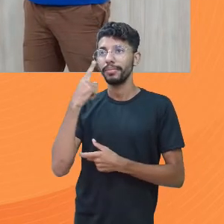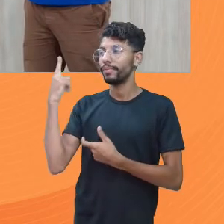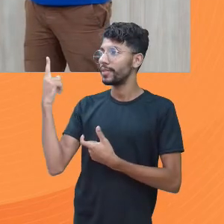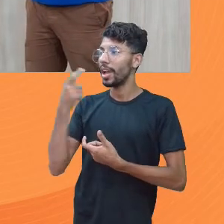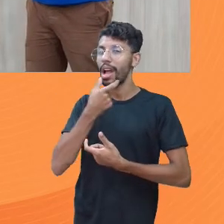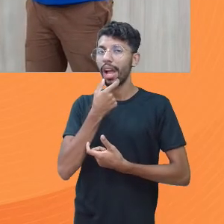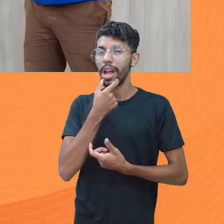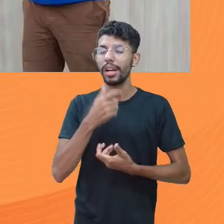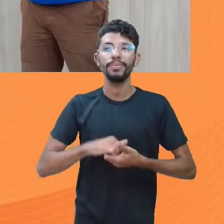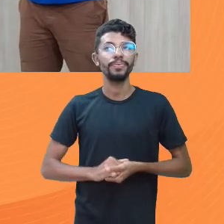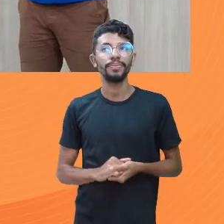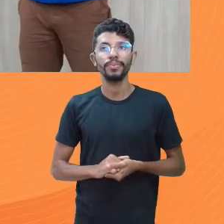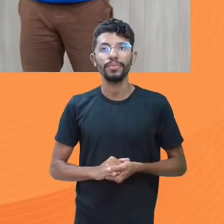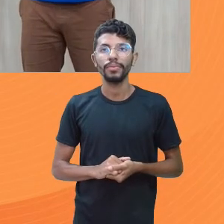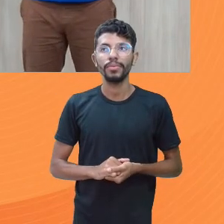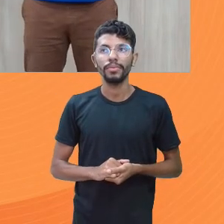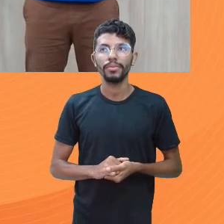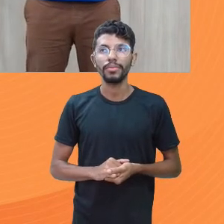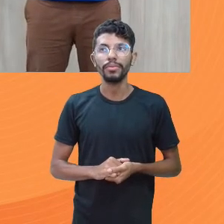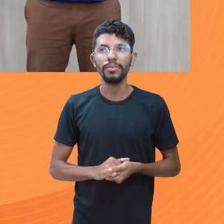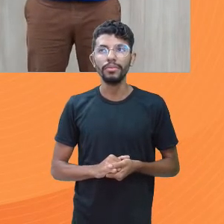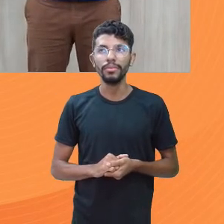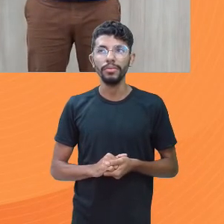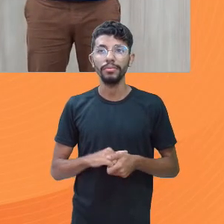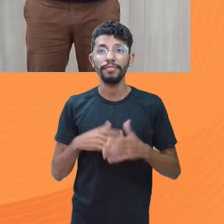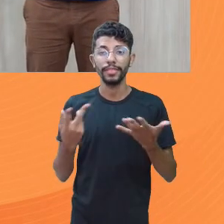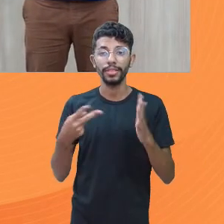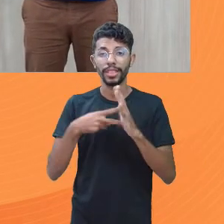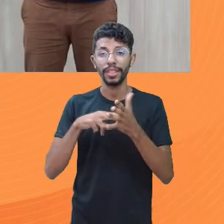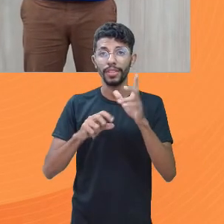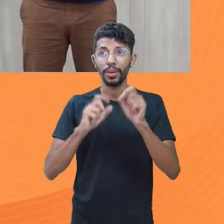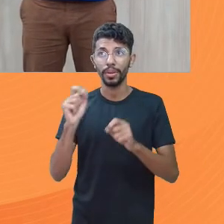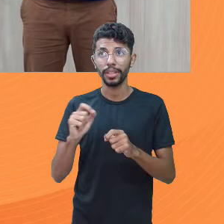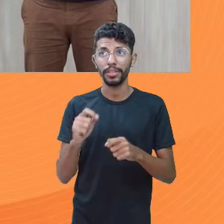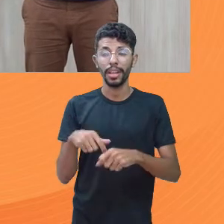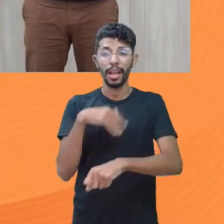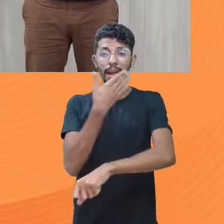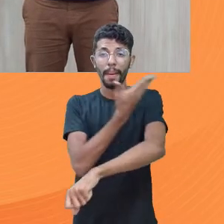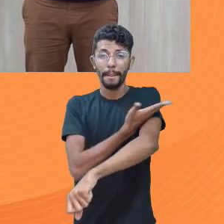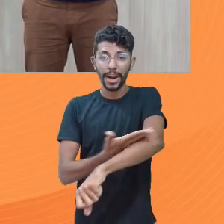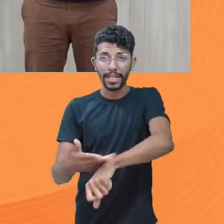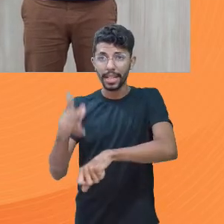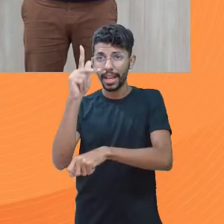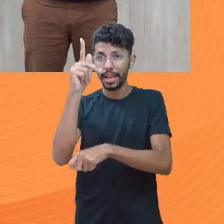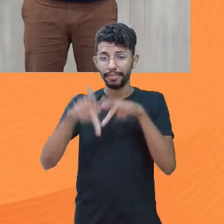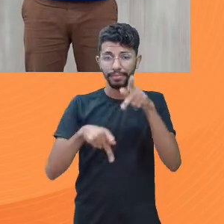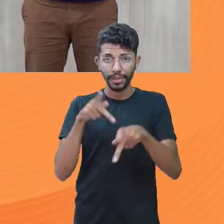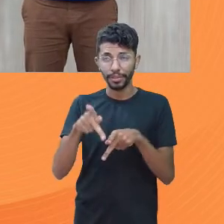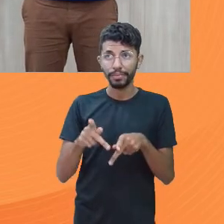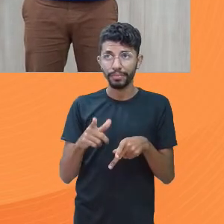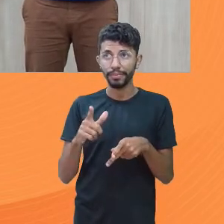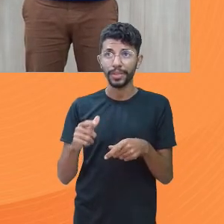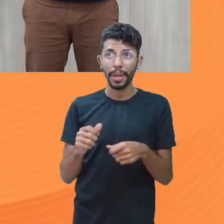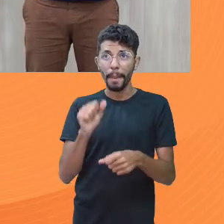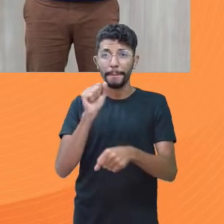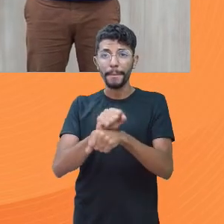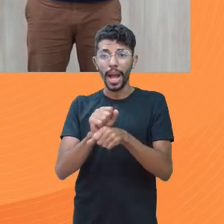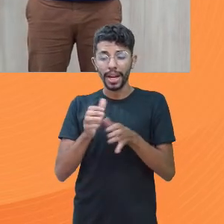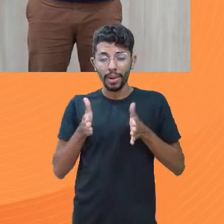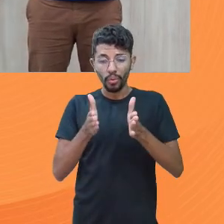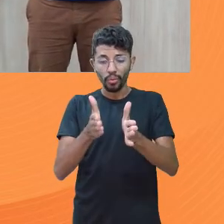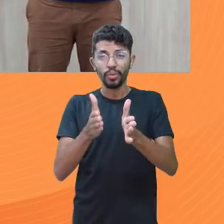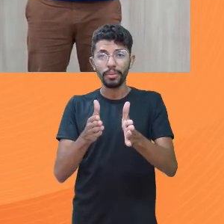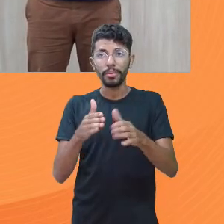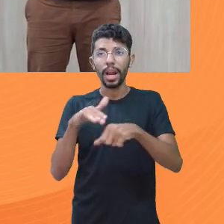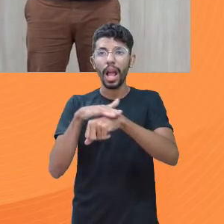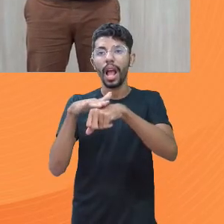talk at the middle of the corridor, ou seja, os brasileiros costumam parar no corredor para conversar. Então fica um